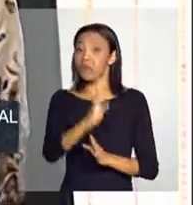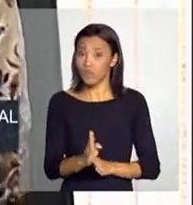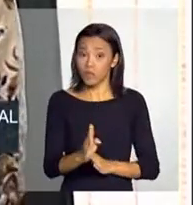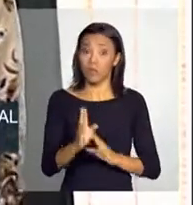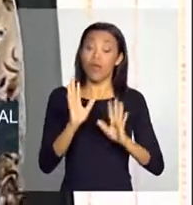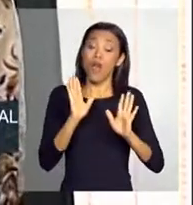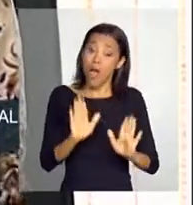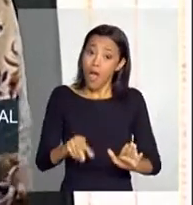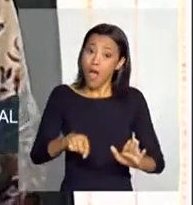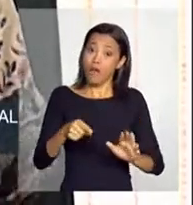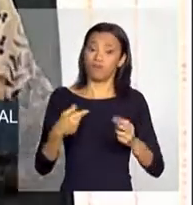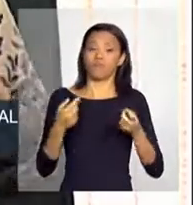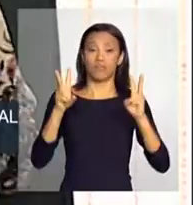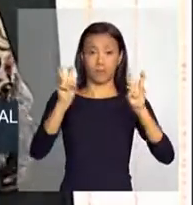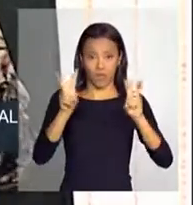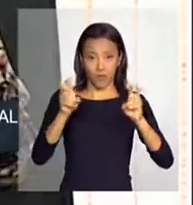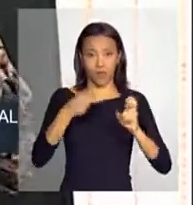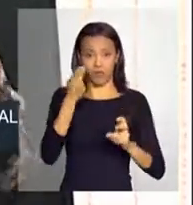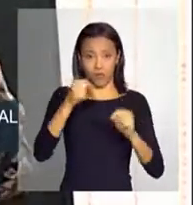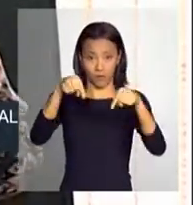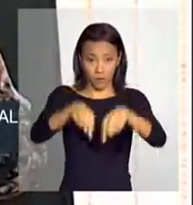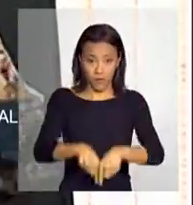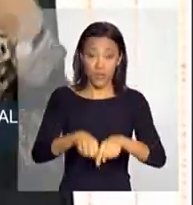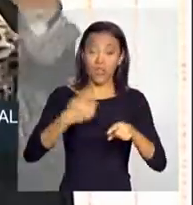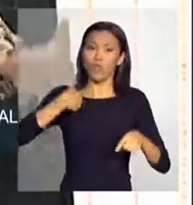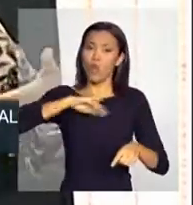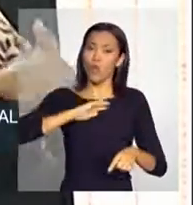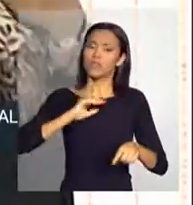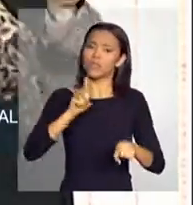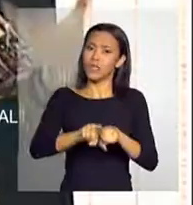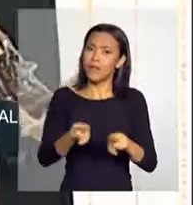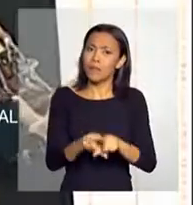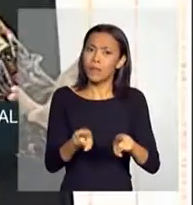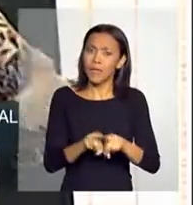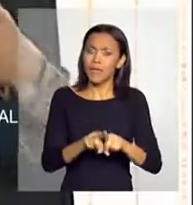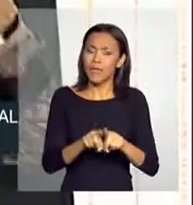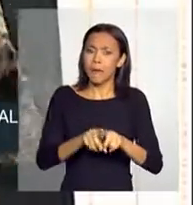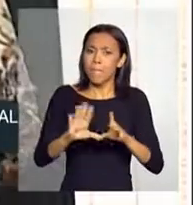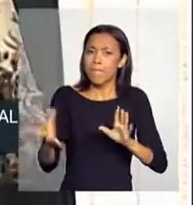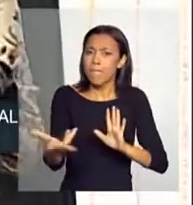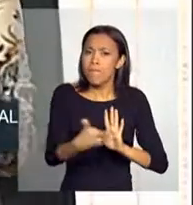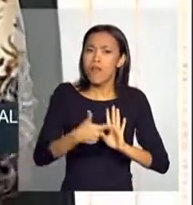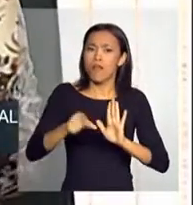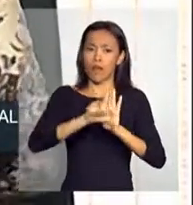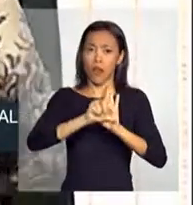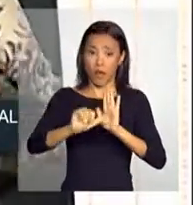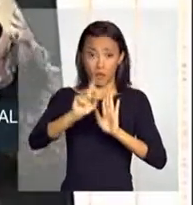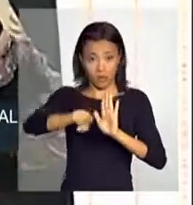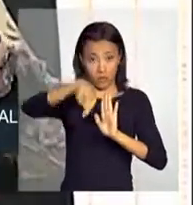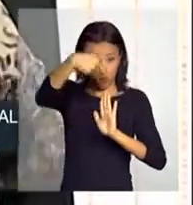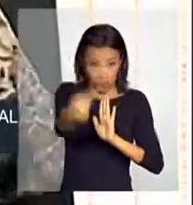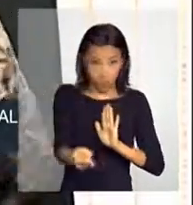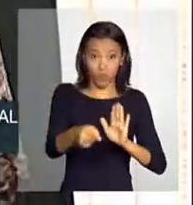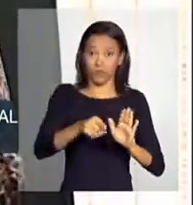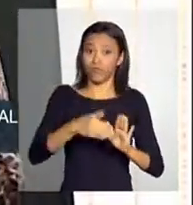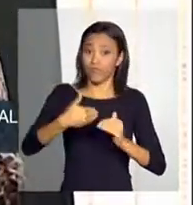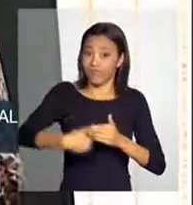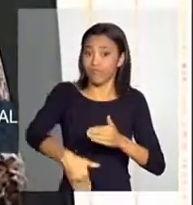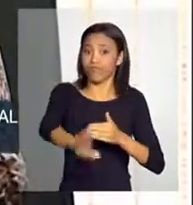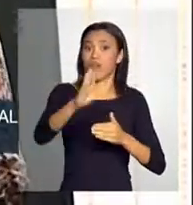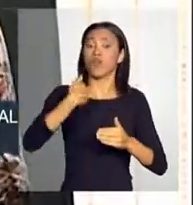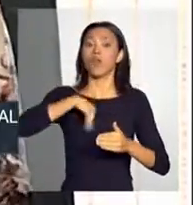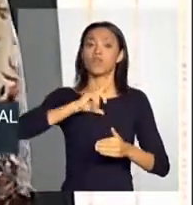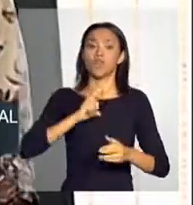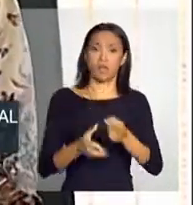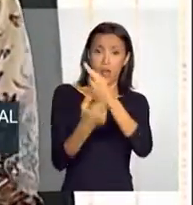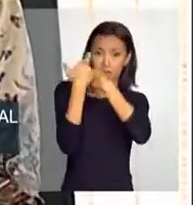referir essas questões como nós buscamos ampliar alegislação no próximo período nós já temos